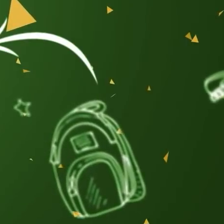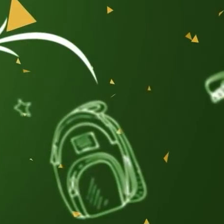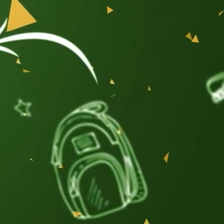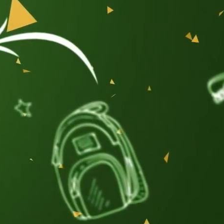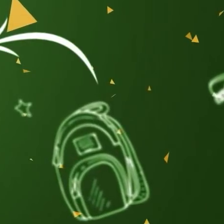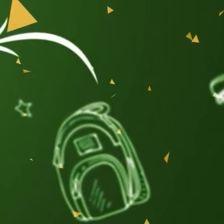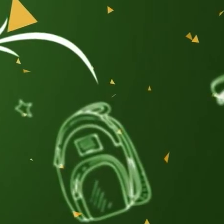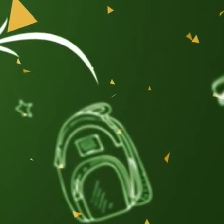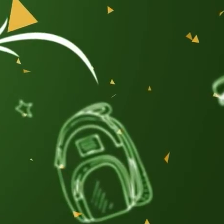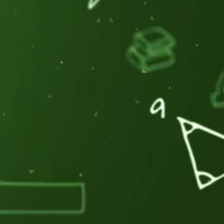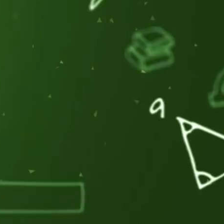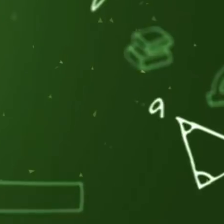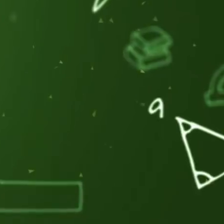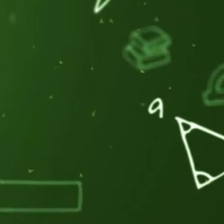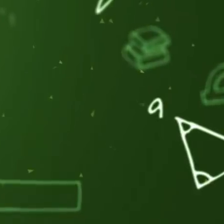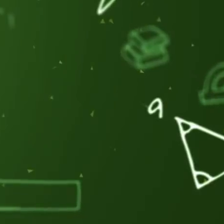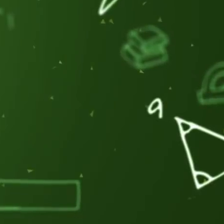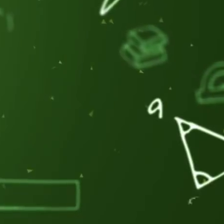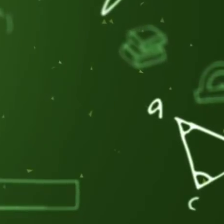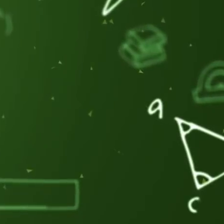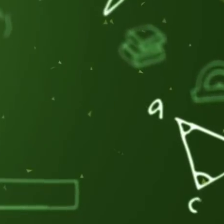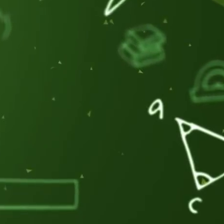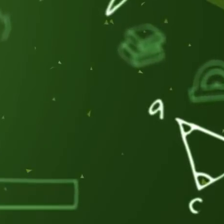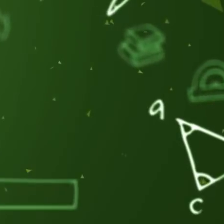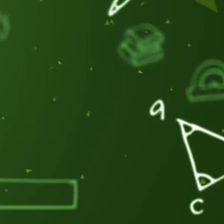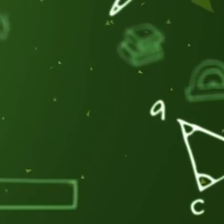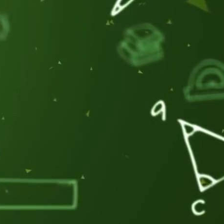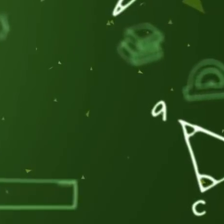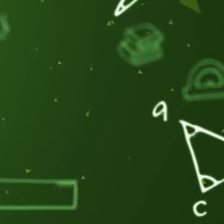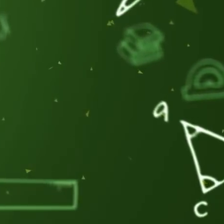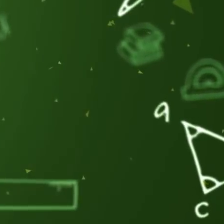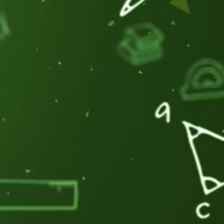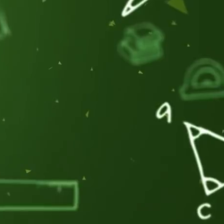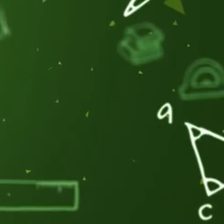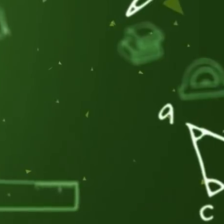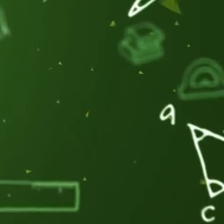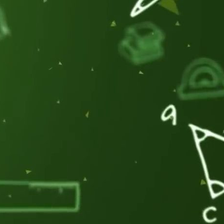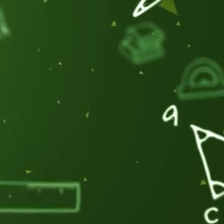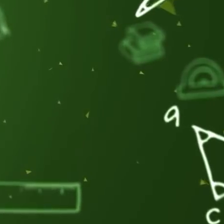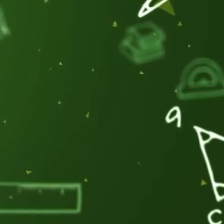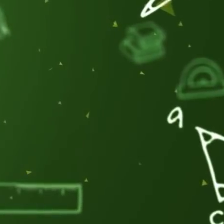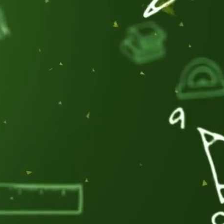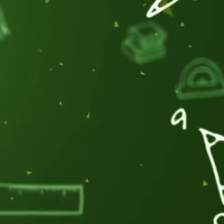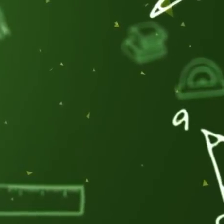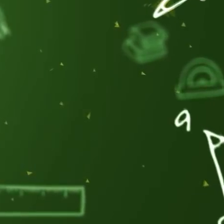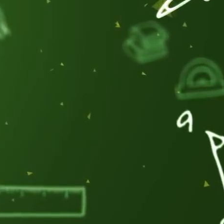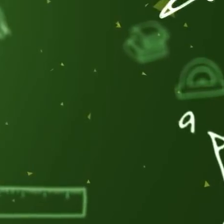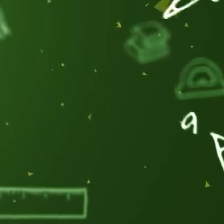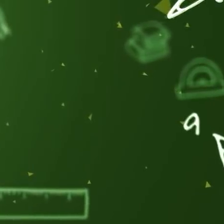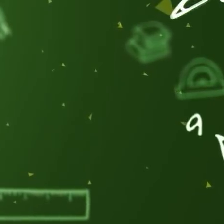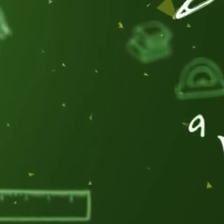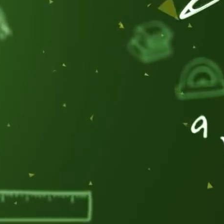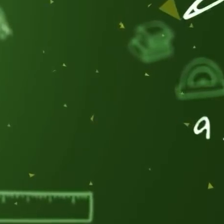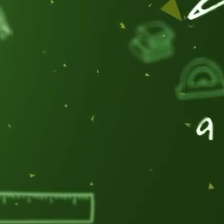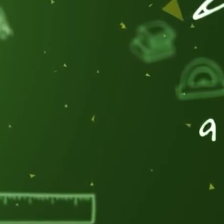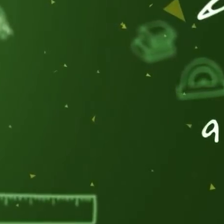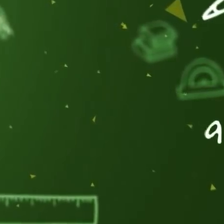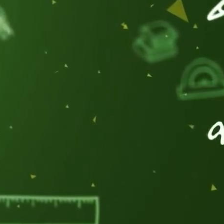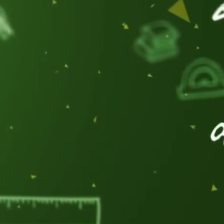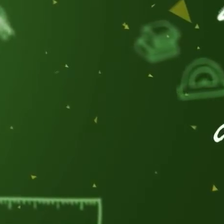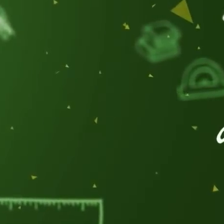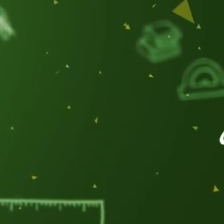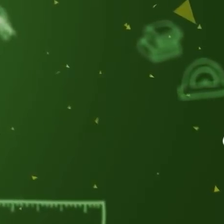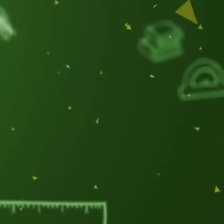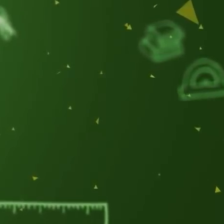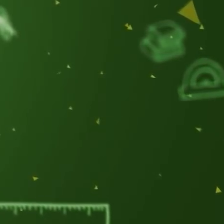ficou nervosa daquele jeito. Porque foi uma forma de ela se defender. Compara, por exemplo, imagina você na sua